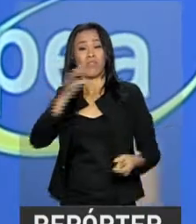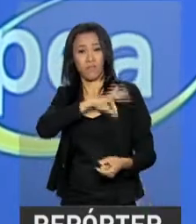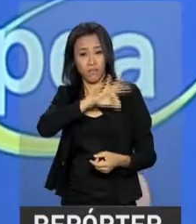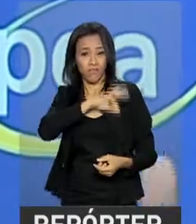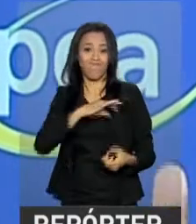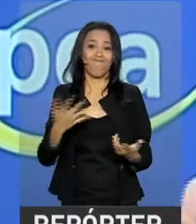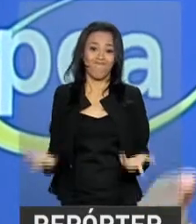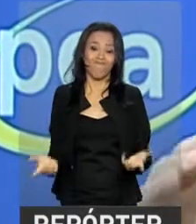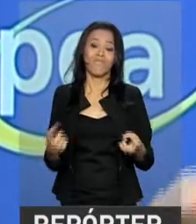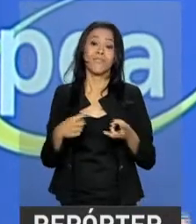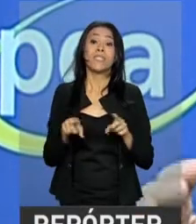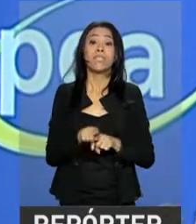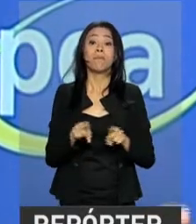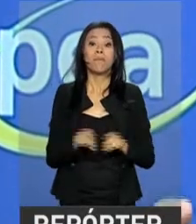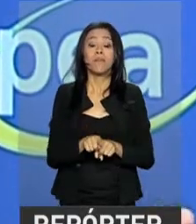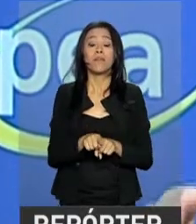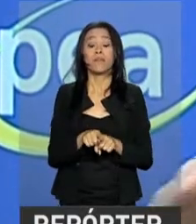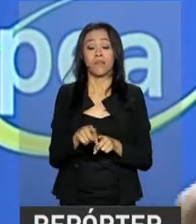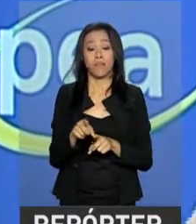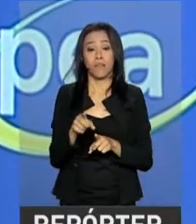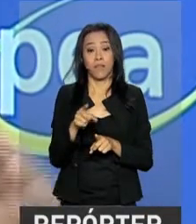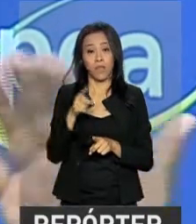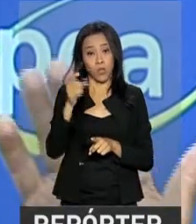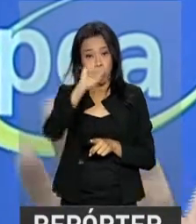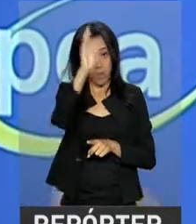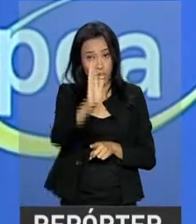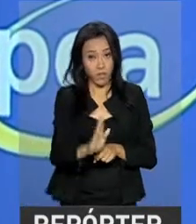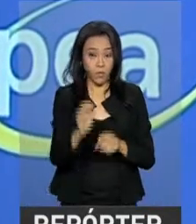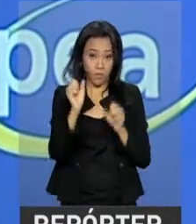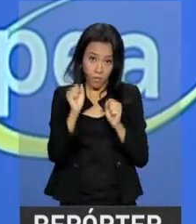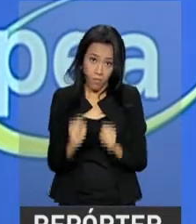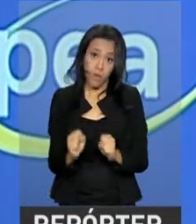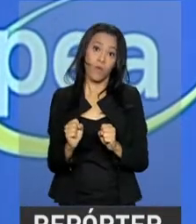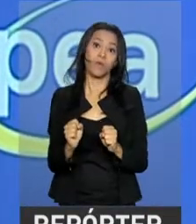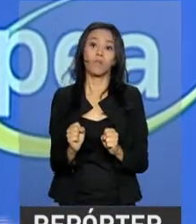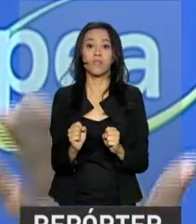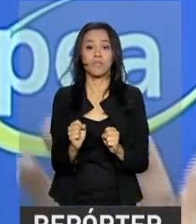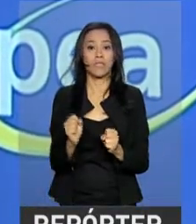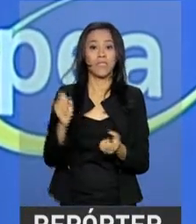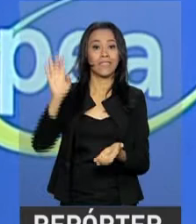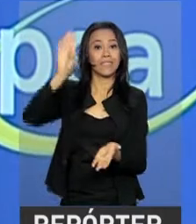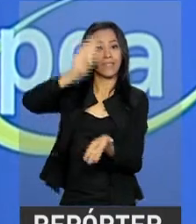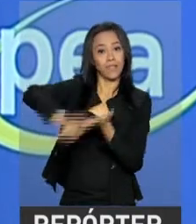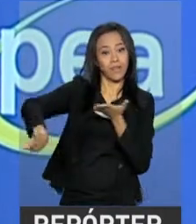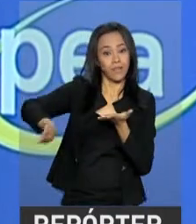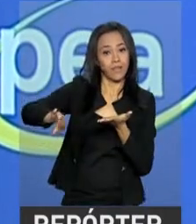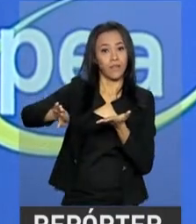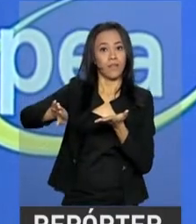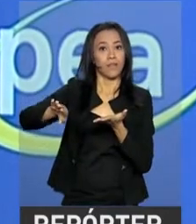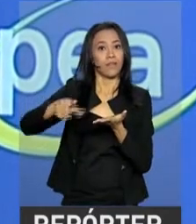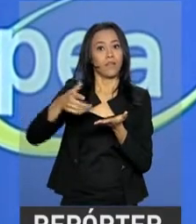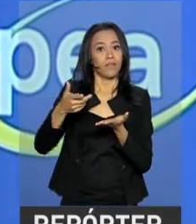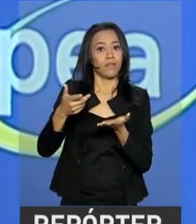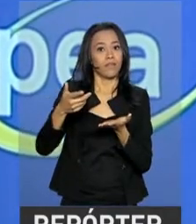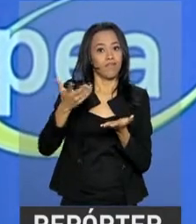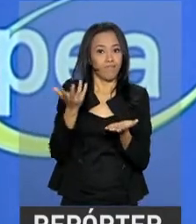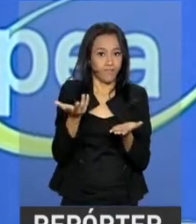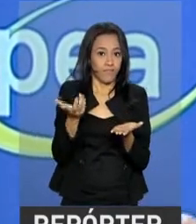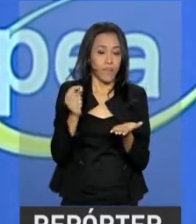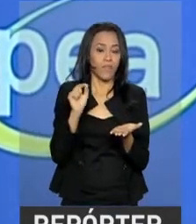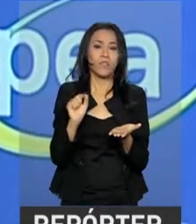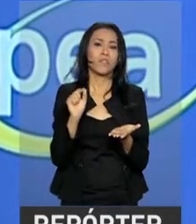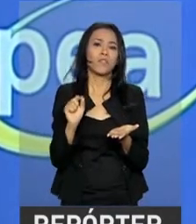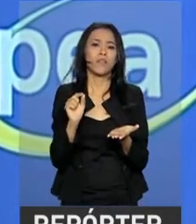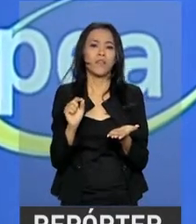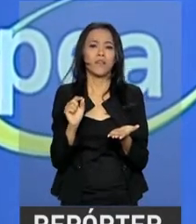promove que o brasil possa escapar porque nós chamamos de armadilha à dos países de renda média que